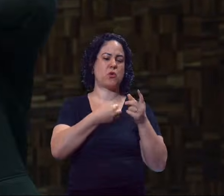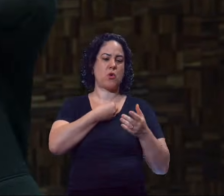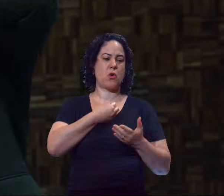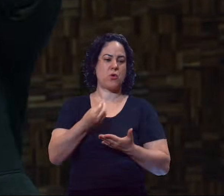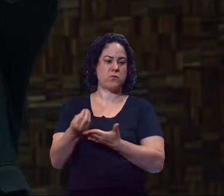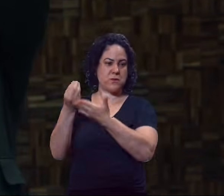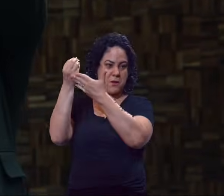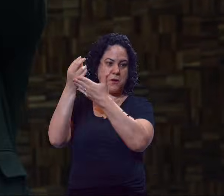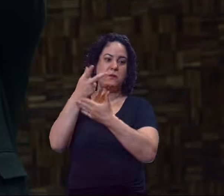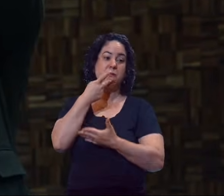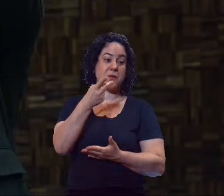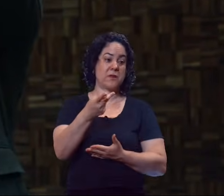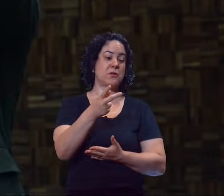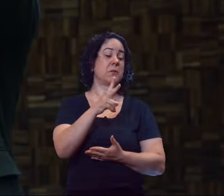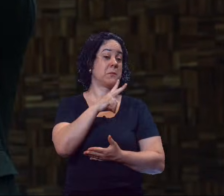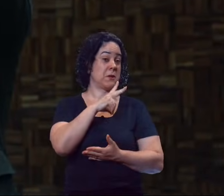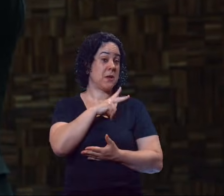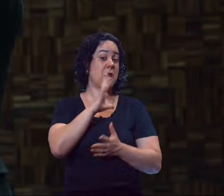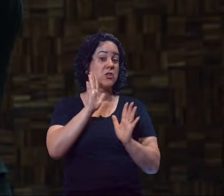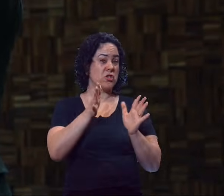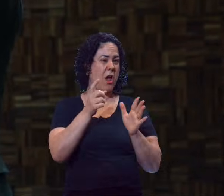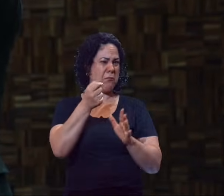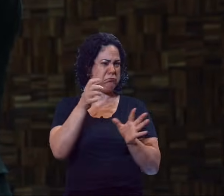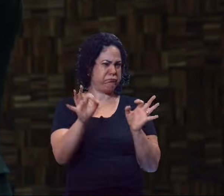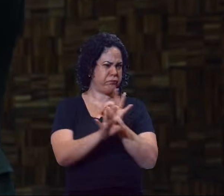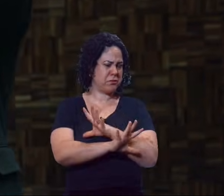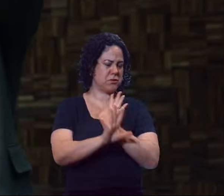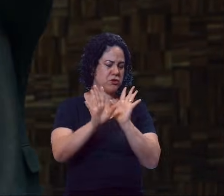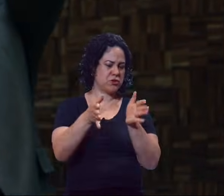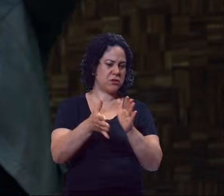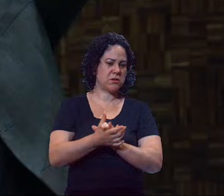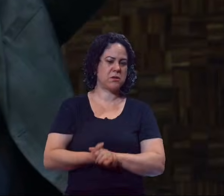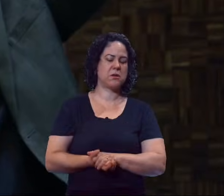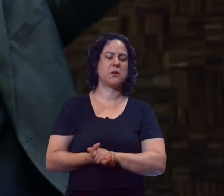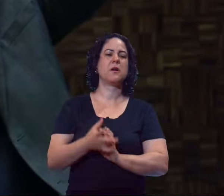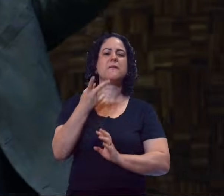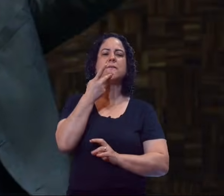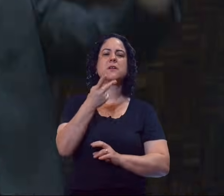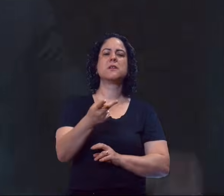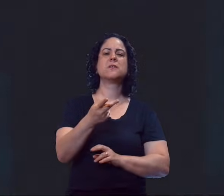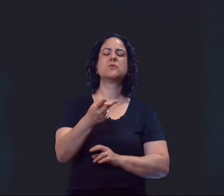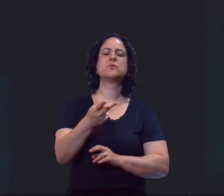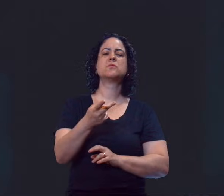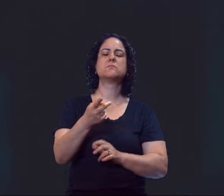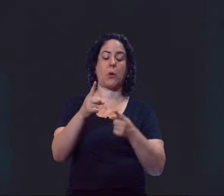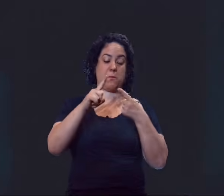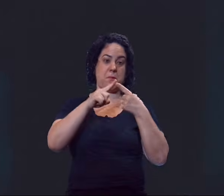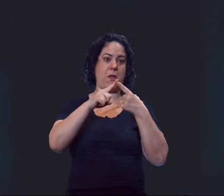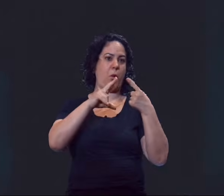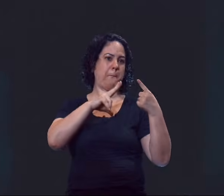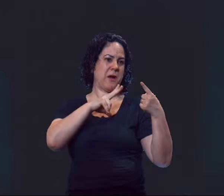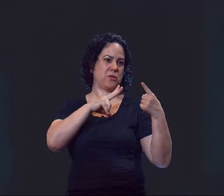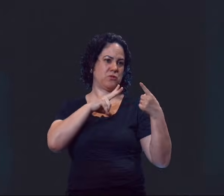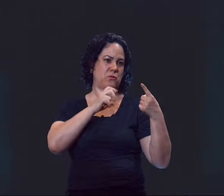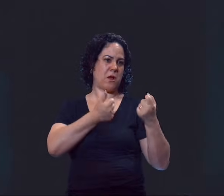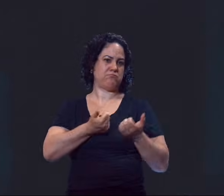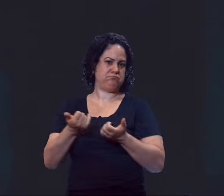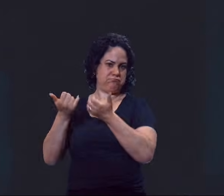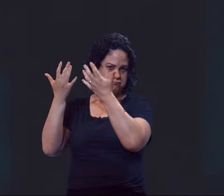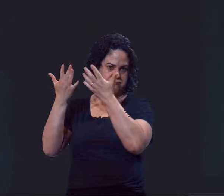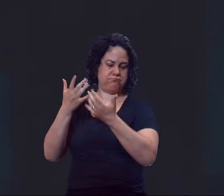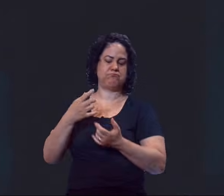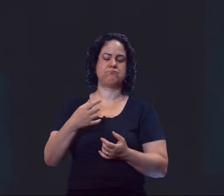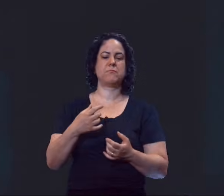de consagração pessoal, eu vou terminar já falando de consagração familiar. Semana que vem eu falo